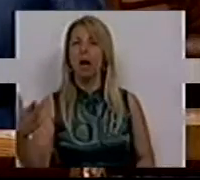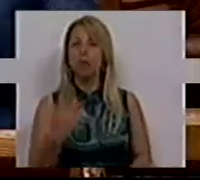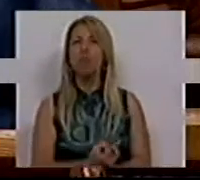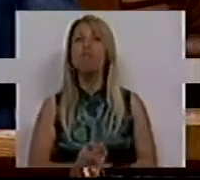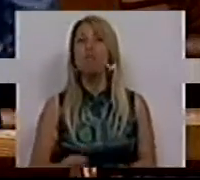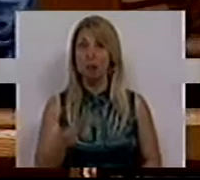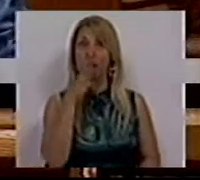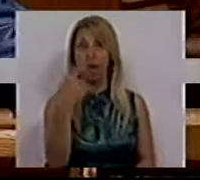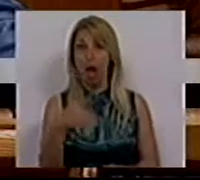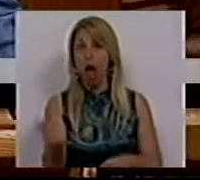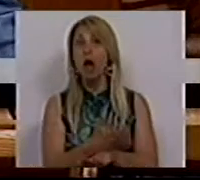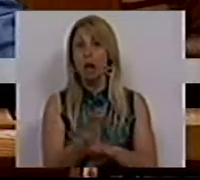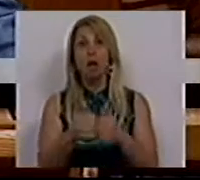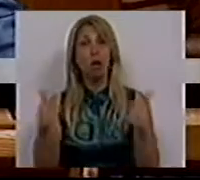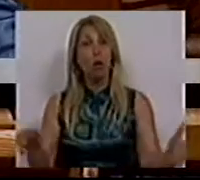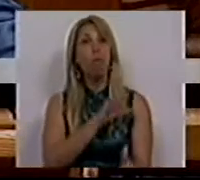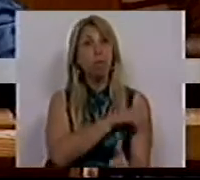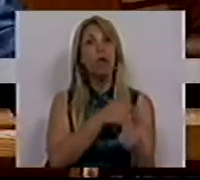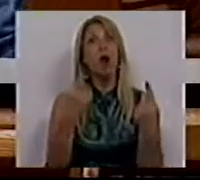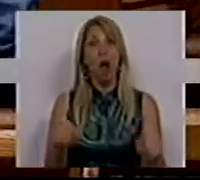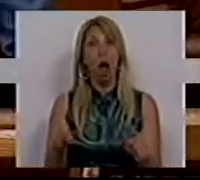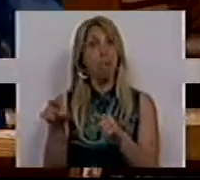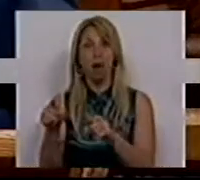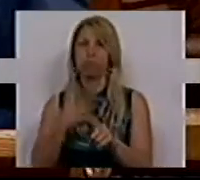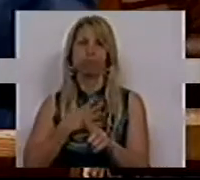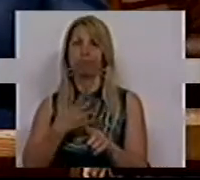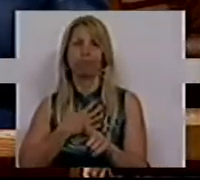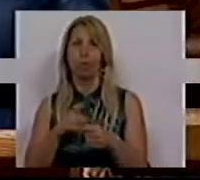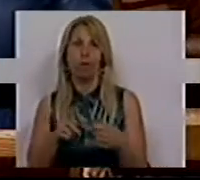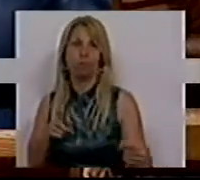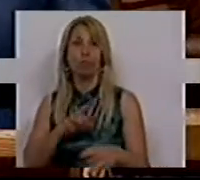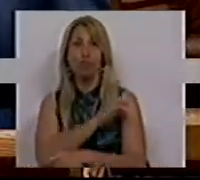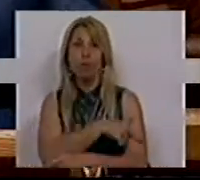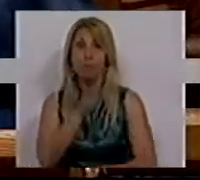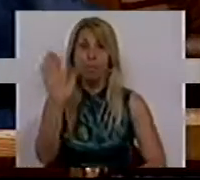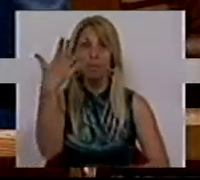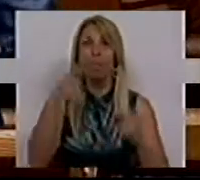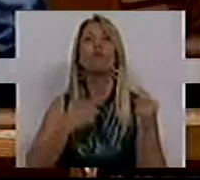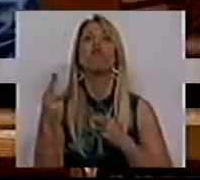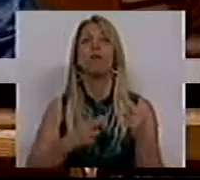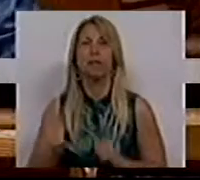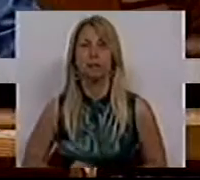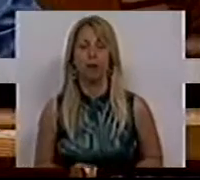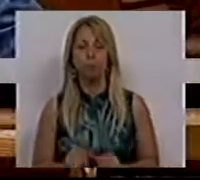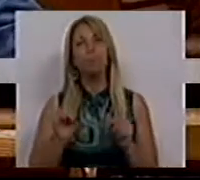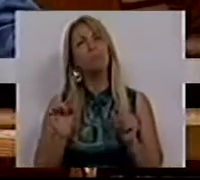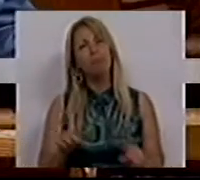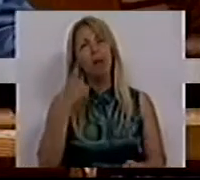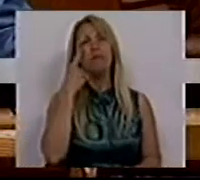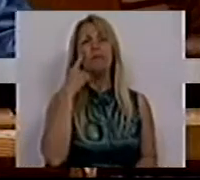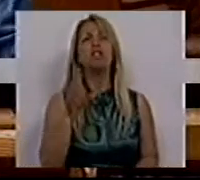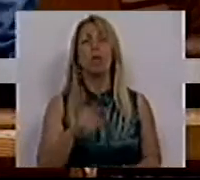separação de poderes, mas eles é que nunca se querem separar de poder, particularmente do financeiro. Mas vejamos o que aconteceu com